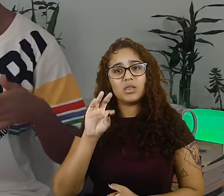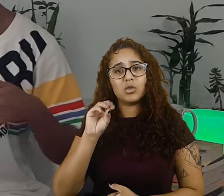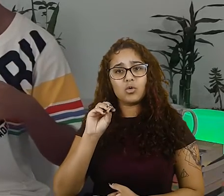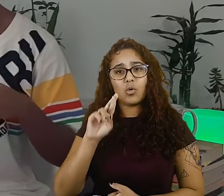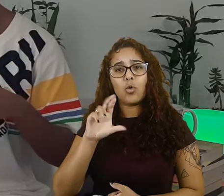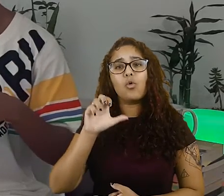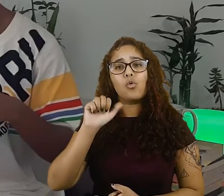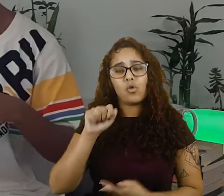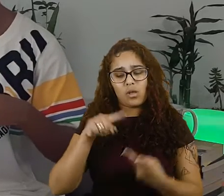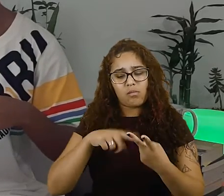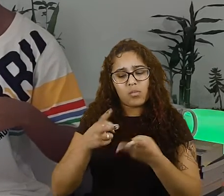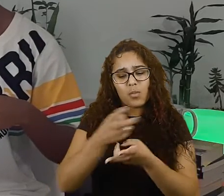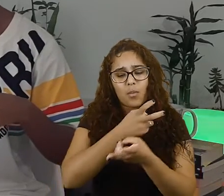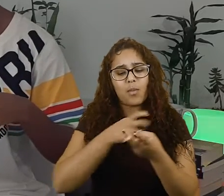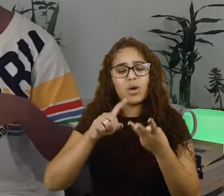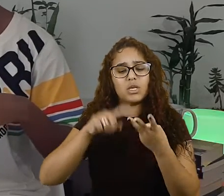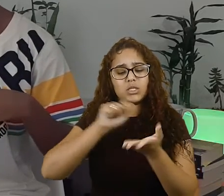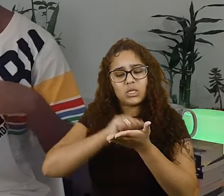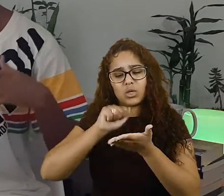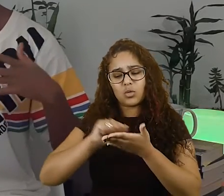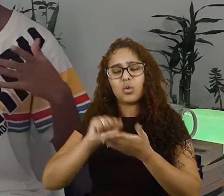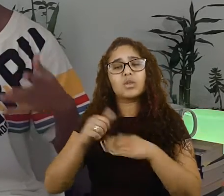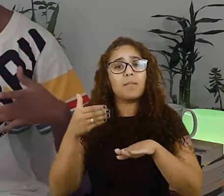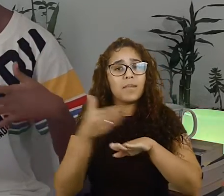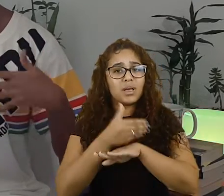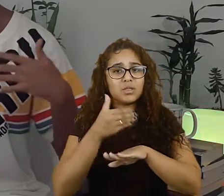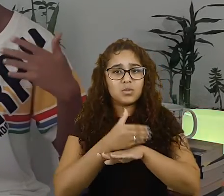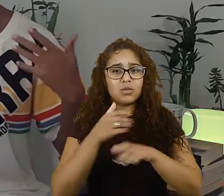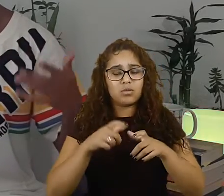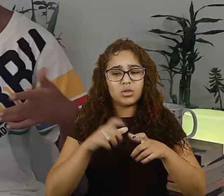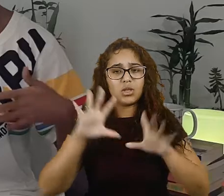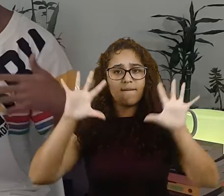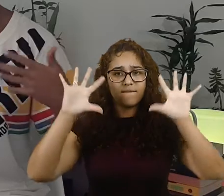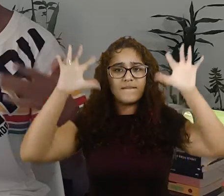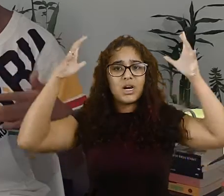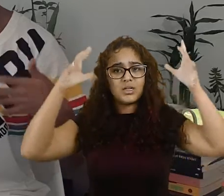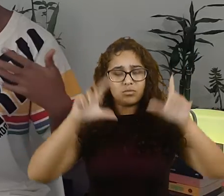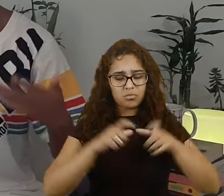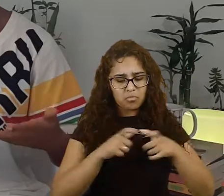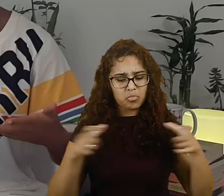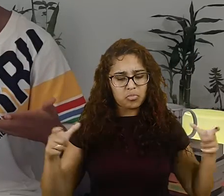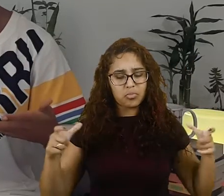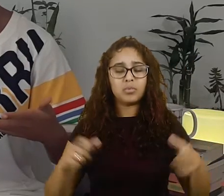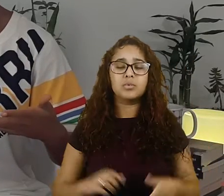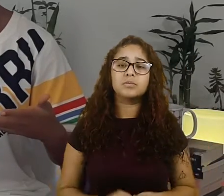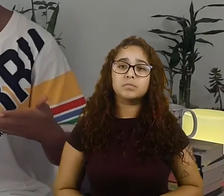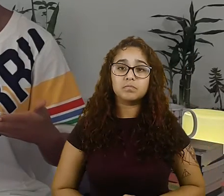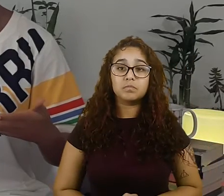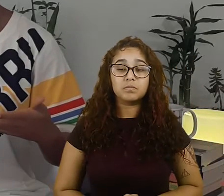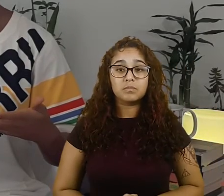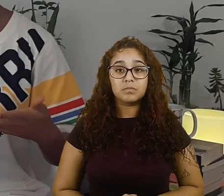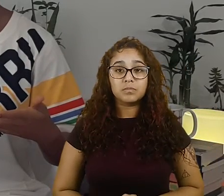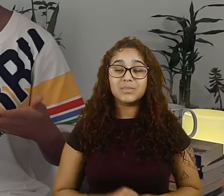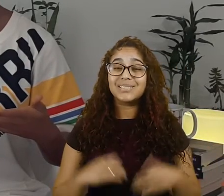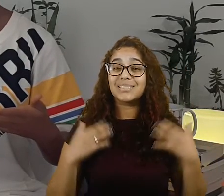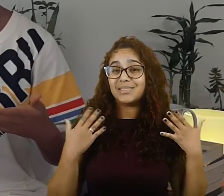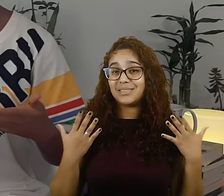editoras, quanto designers, como escritoras participando de grandes eventos.